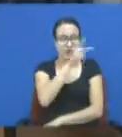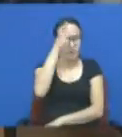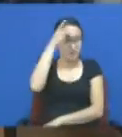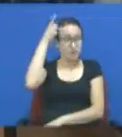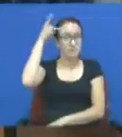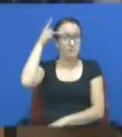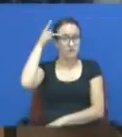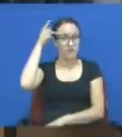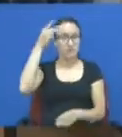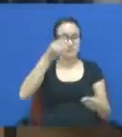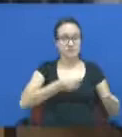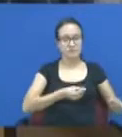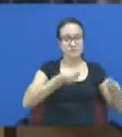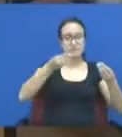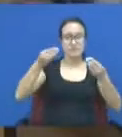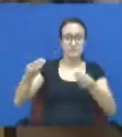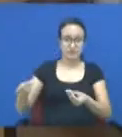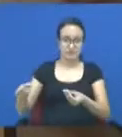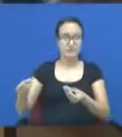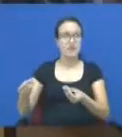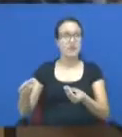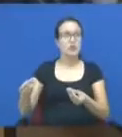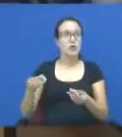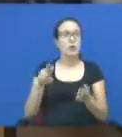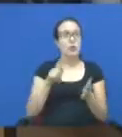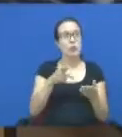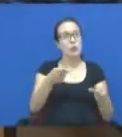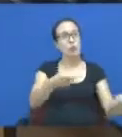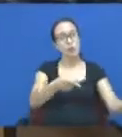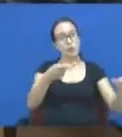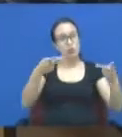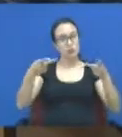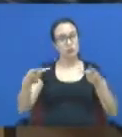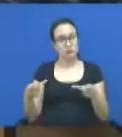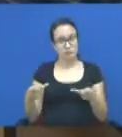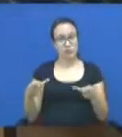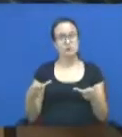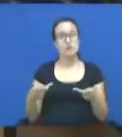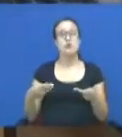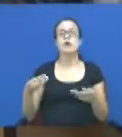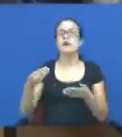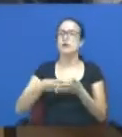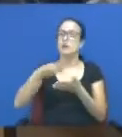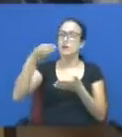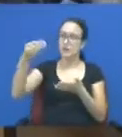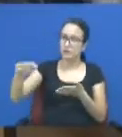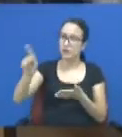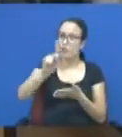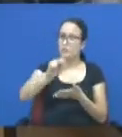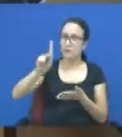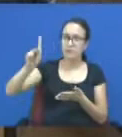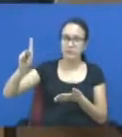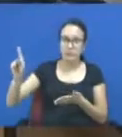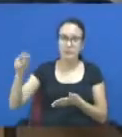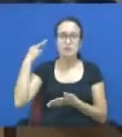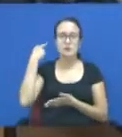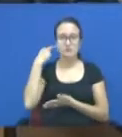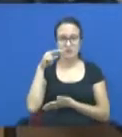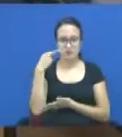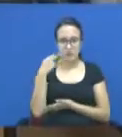entreguei as mãos do vice Lima, este mesmo convite que vou entregar nas mãos do presidente desta casa,